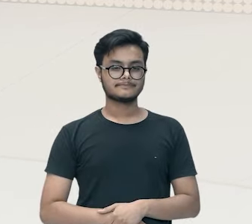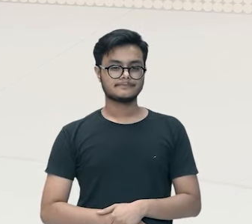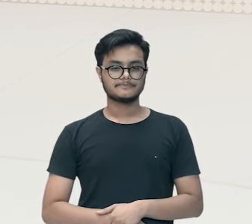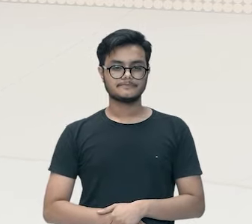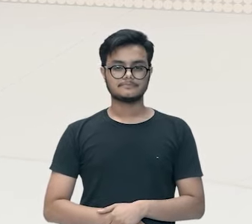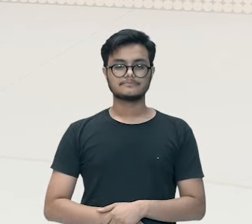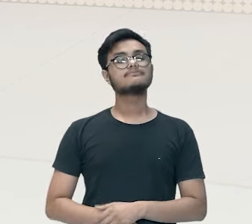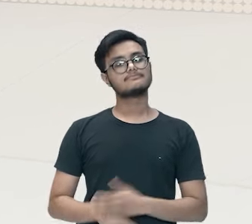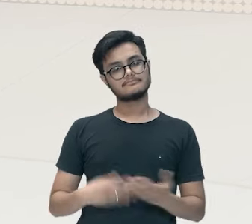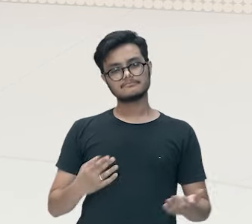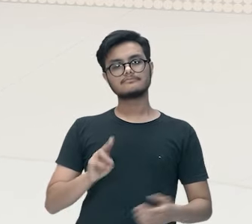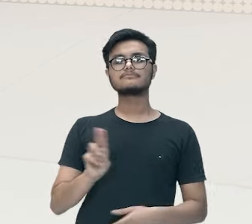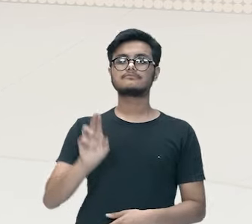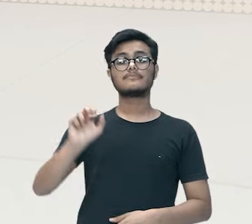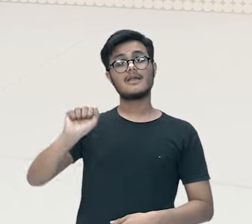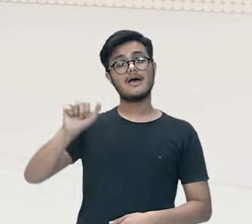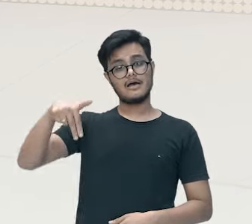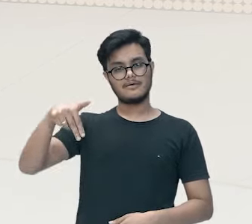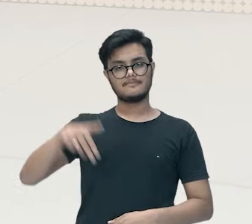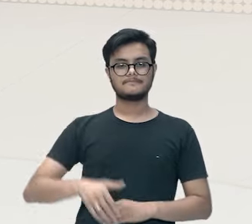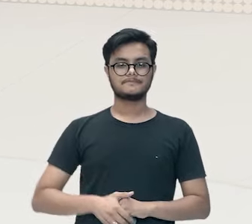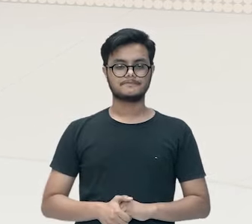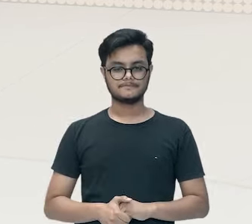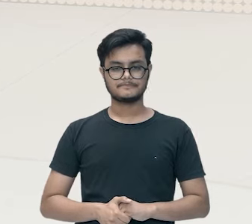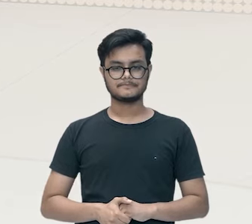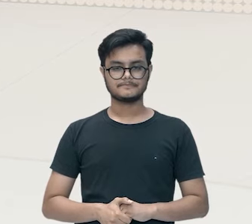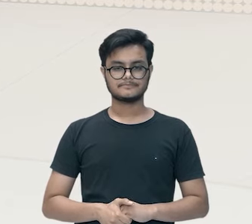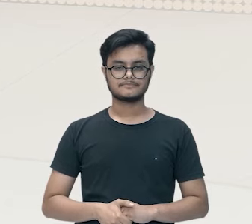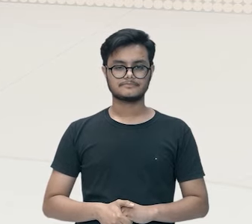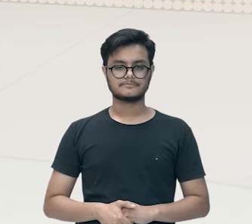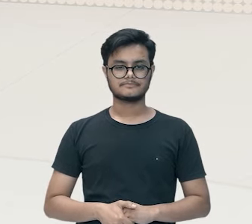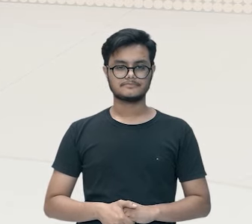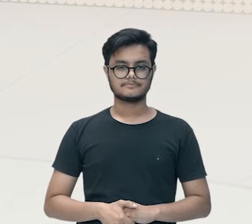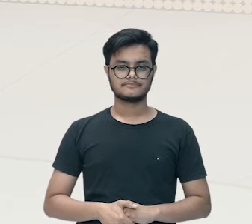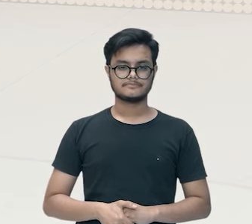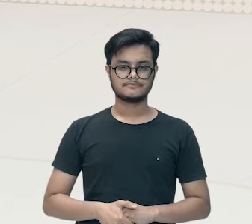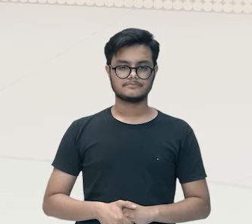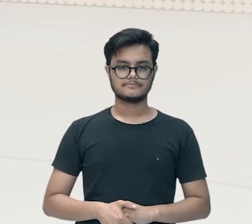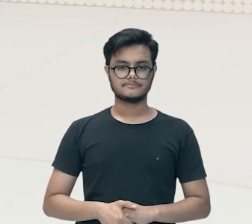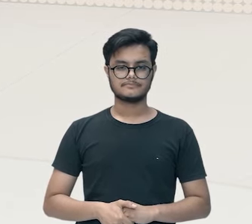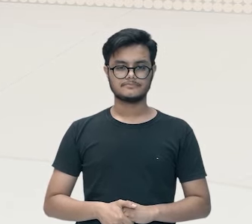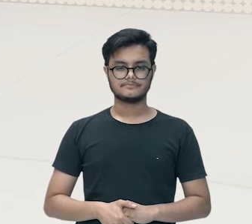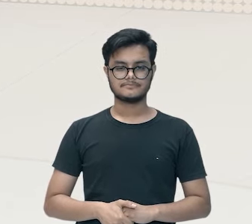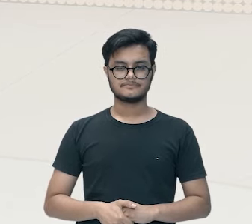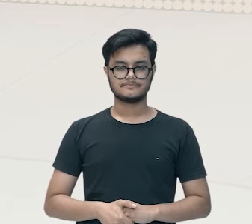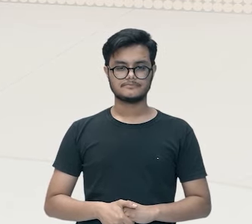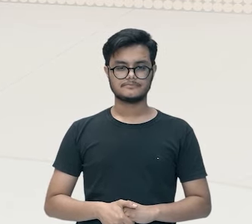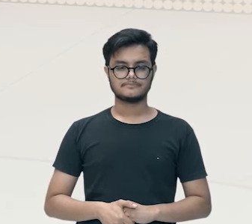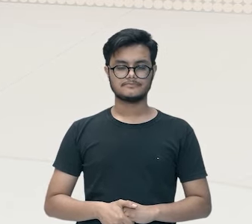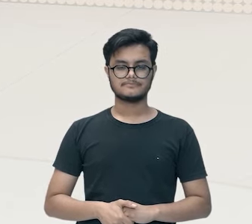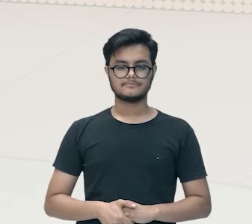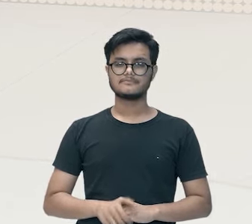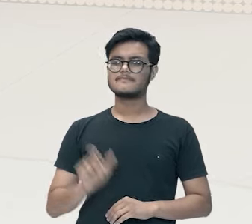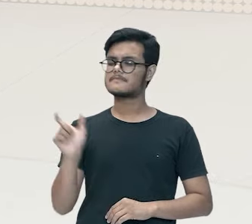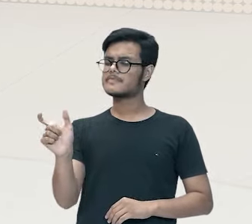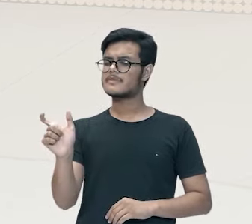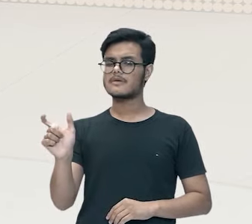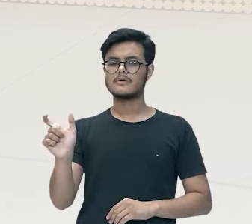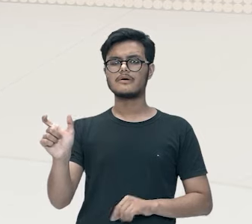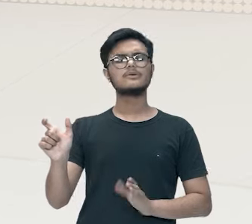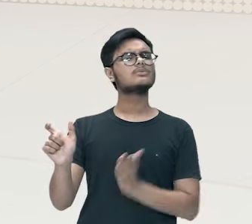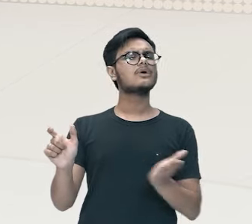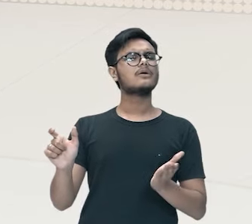a parte do meio do nome vai ser an. Então, eu já tenho et, já tenho an, e aí a gente vai para a última parte do